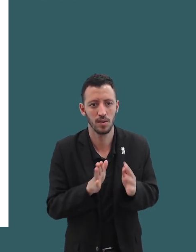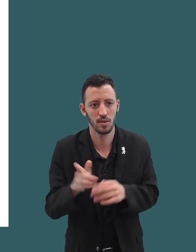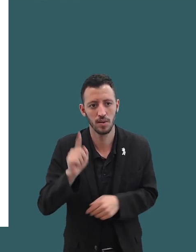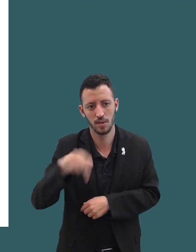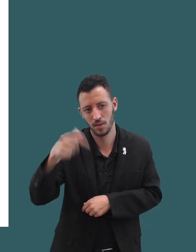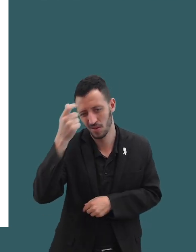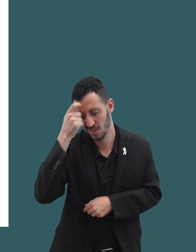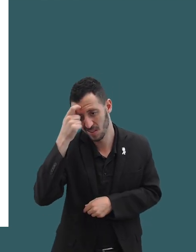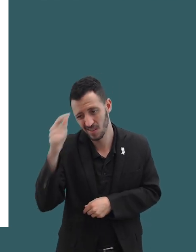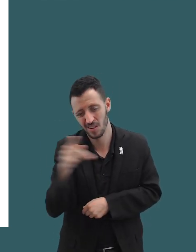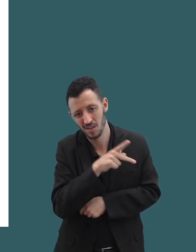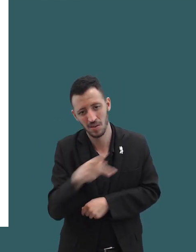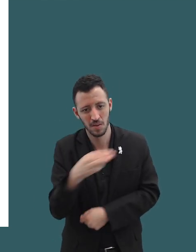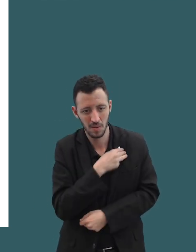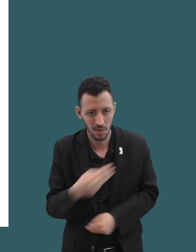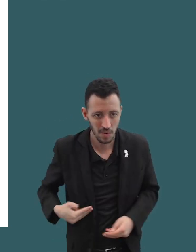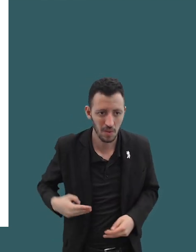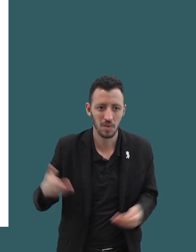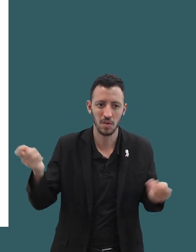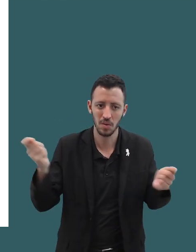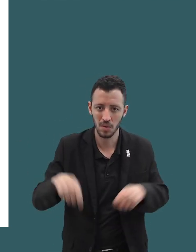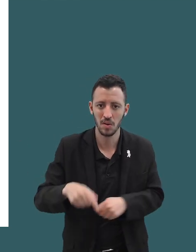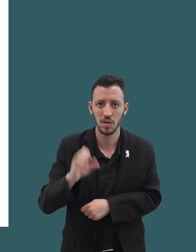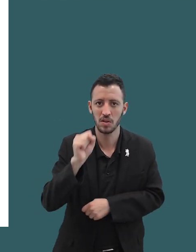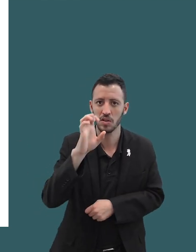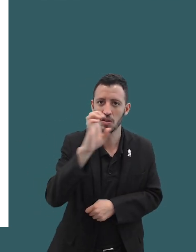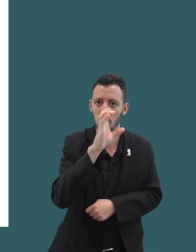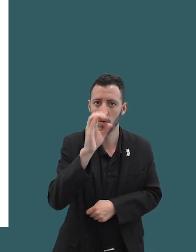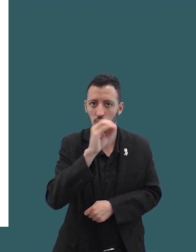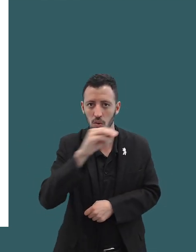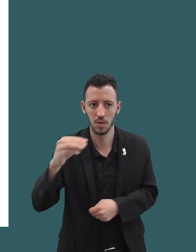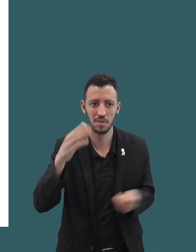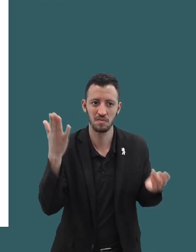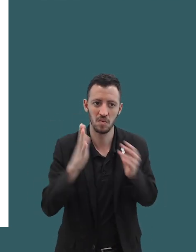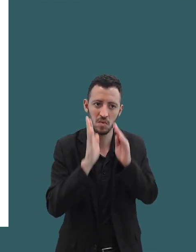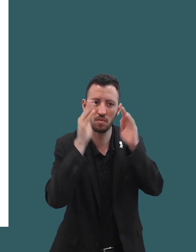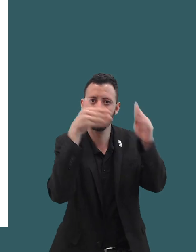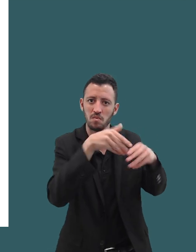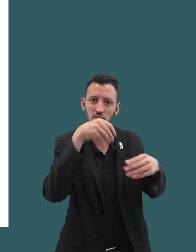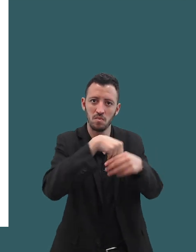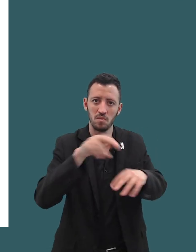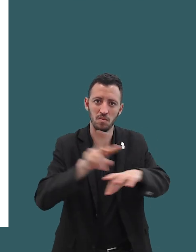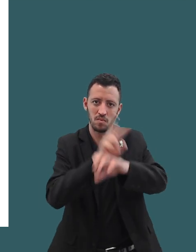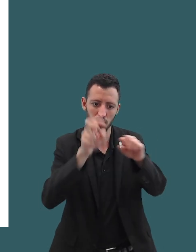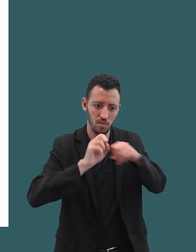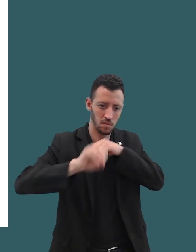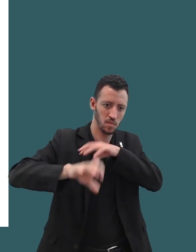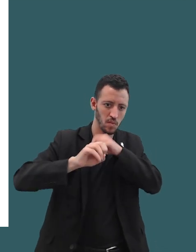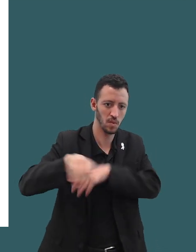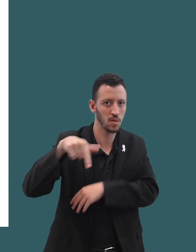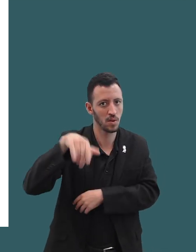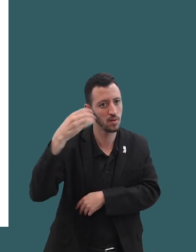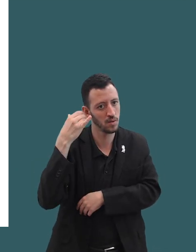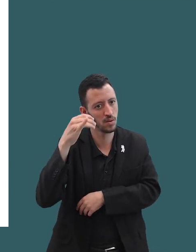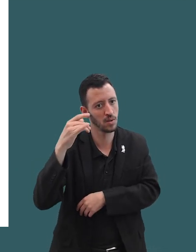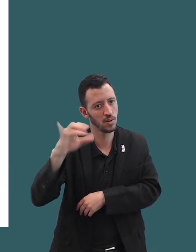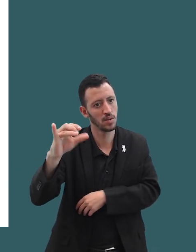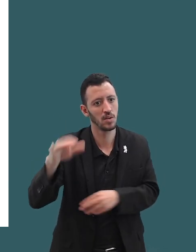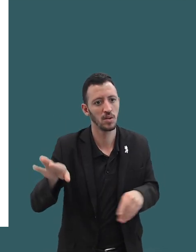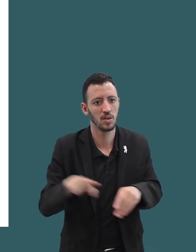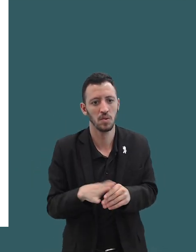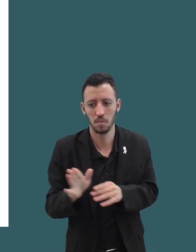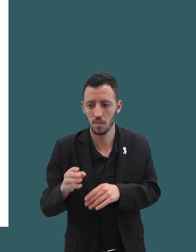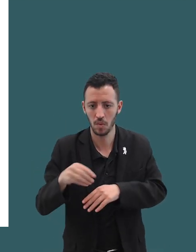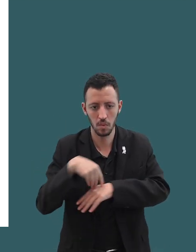os presidentes, sensibilizar os ministros, sensibilizar a SECOM, que agora está muito voltada para a questão da educação científica, educação